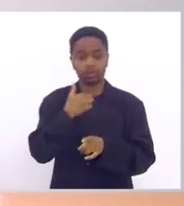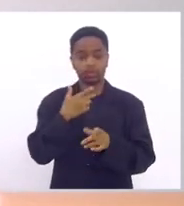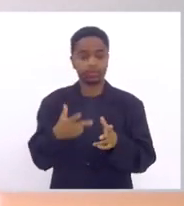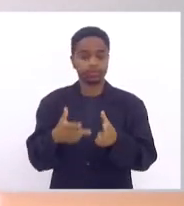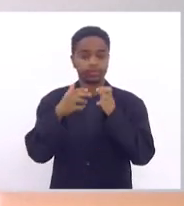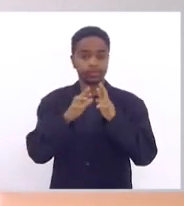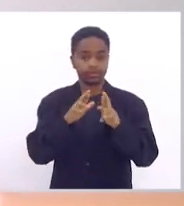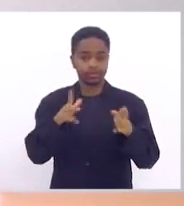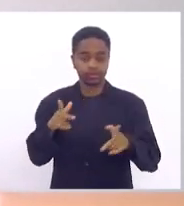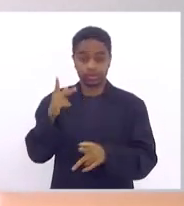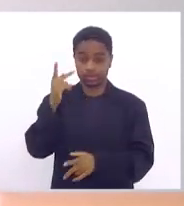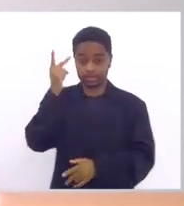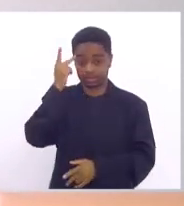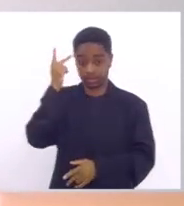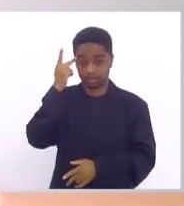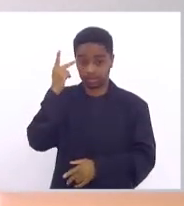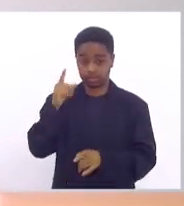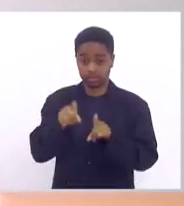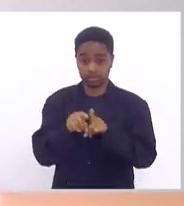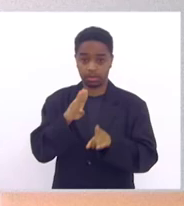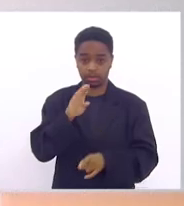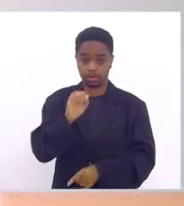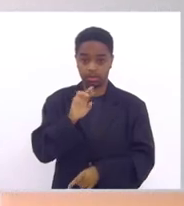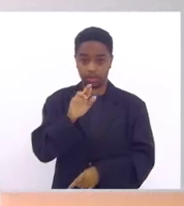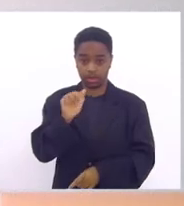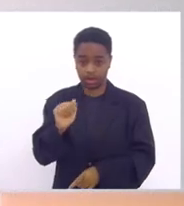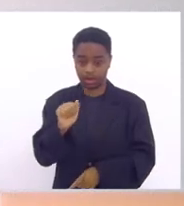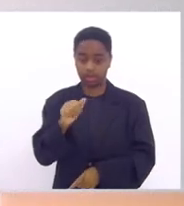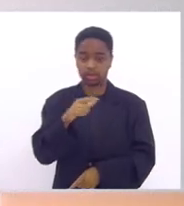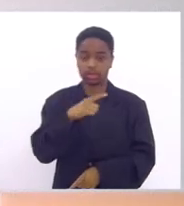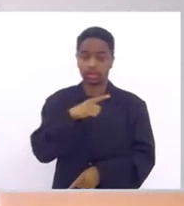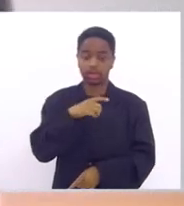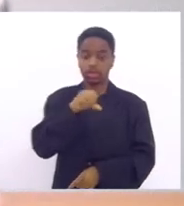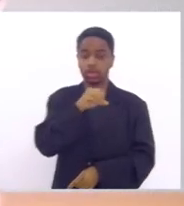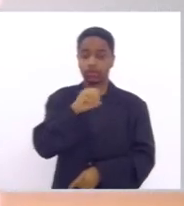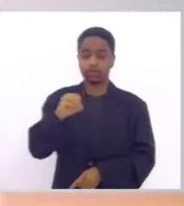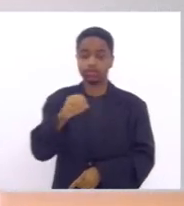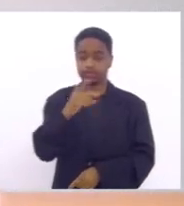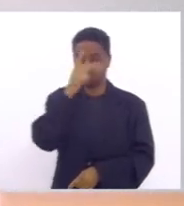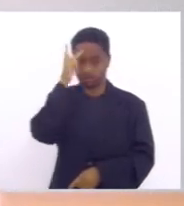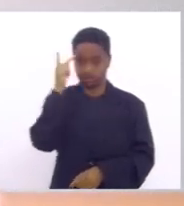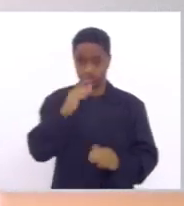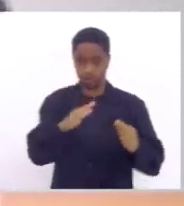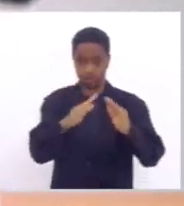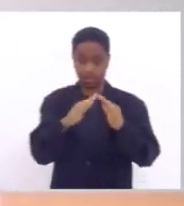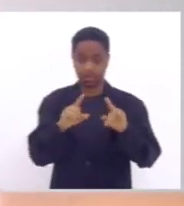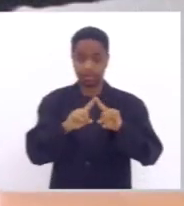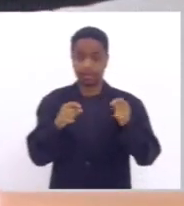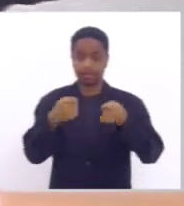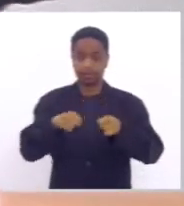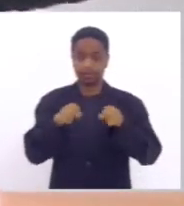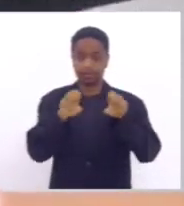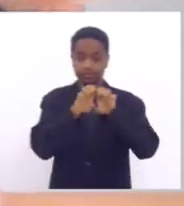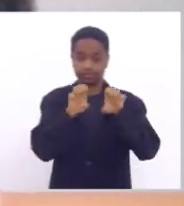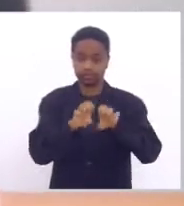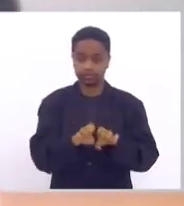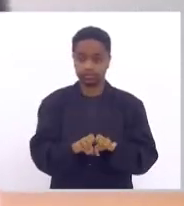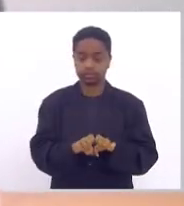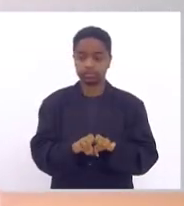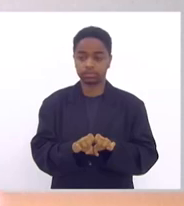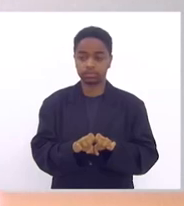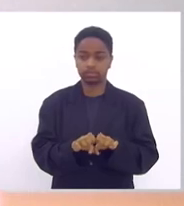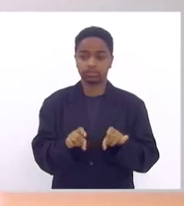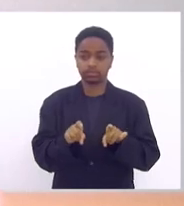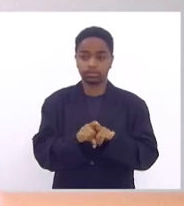entre São Paulo e Borá no Estado de São Paulo que tem 900 habitantes mas que tem que ter uma estrutura governamental igual a de São Paulo capital é tão